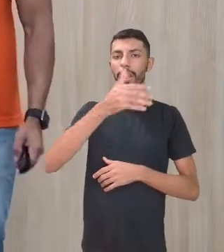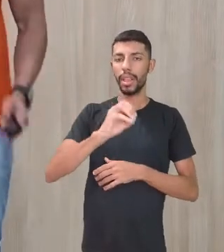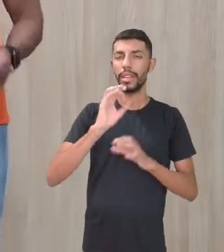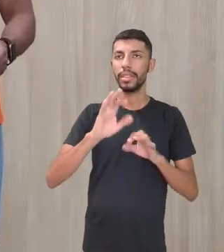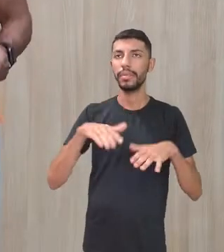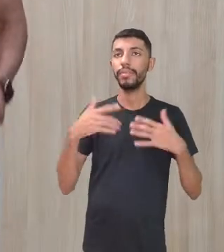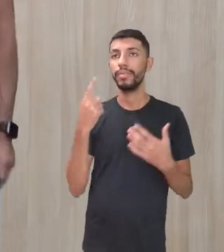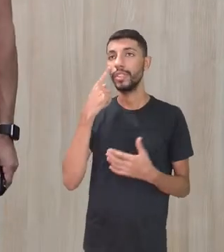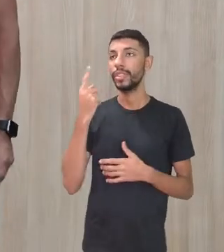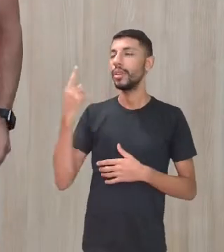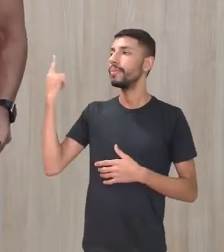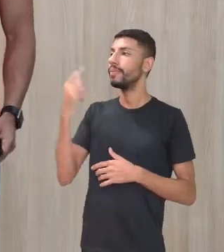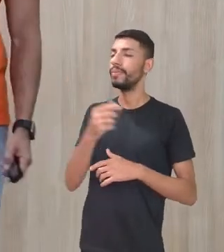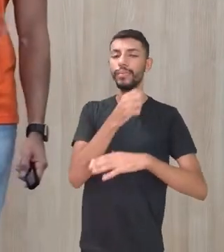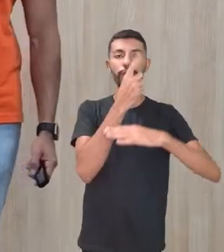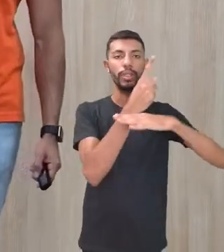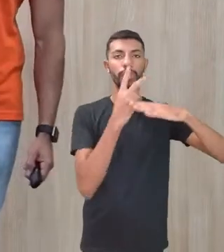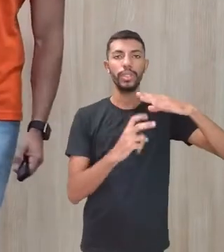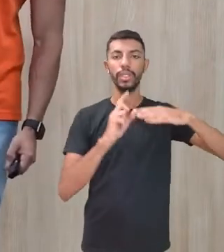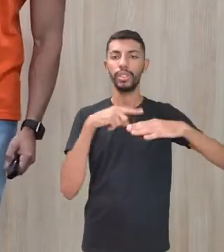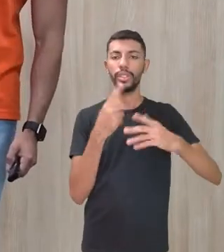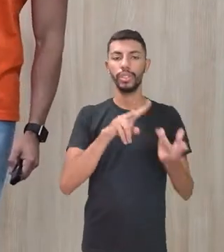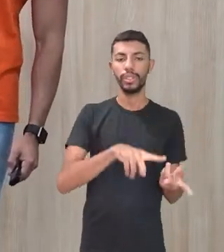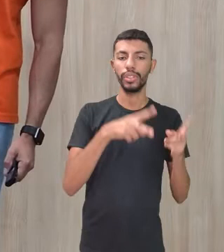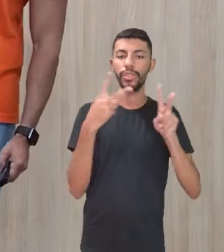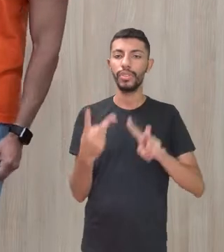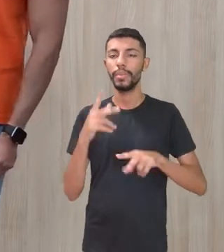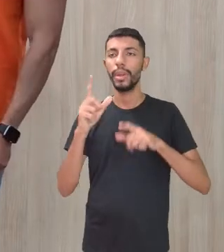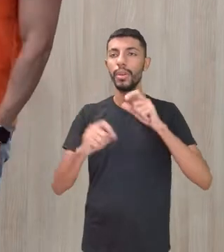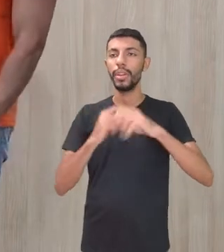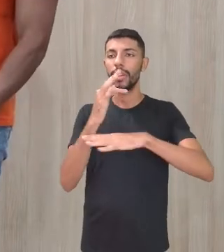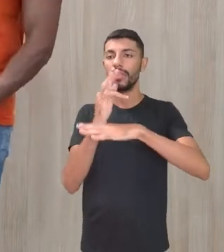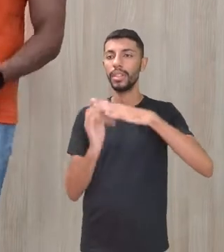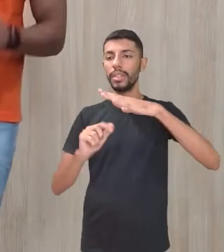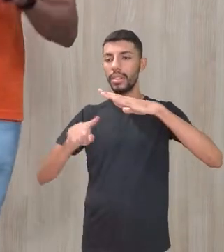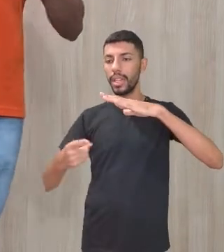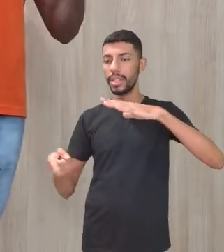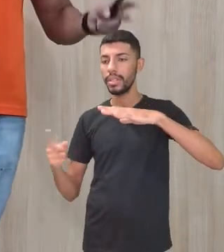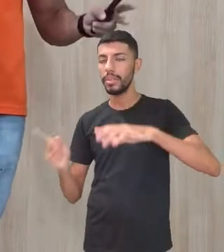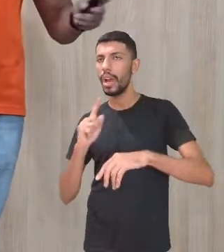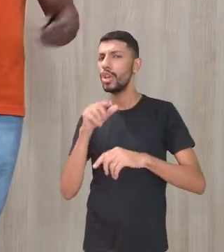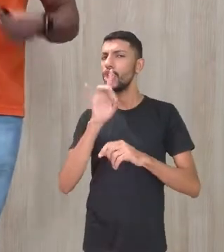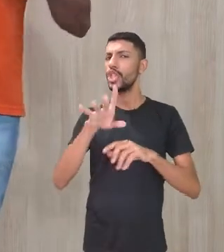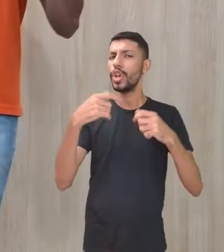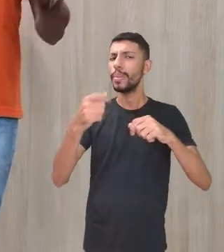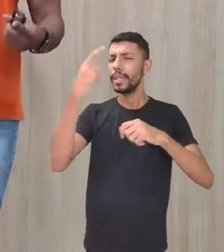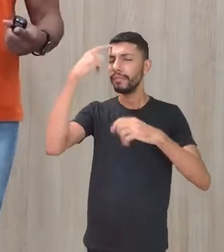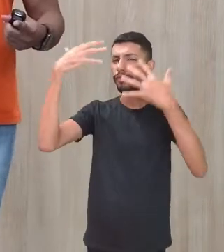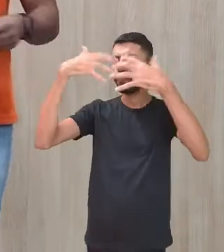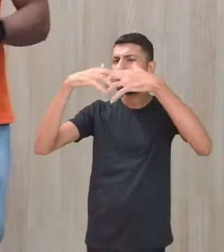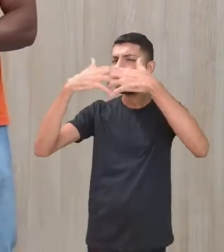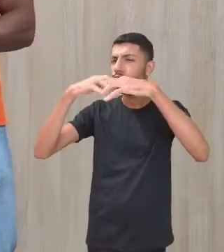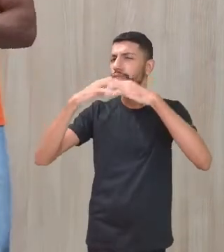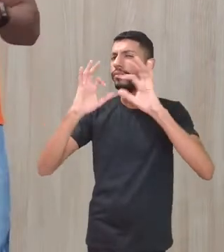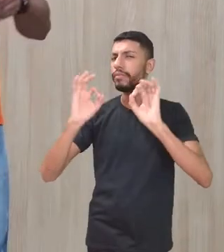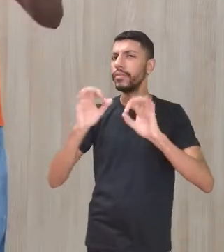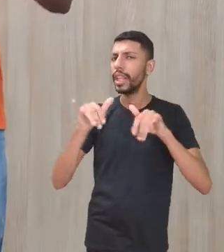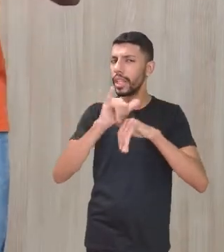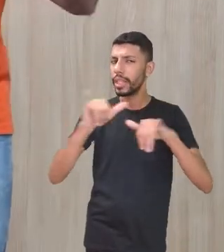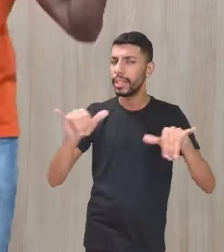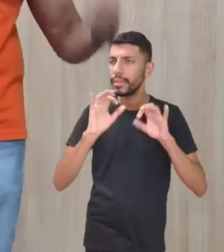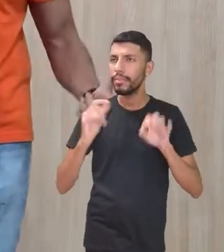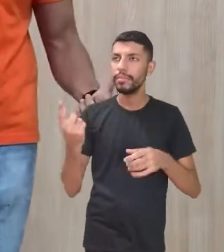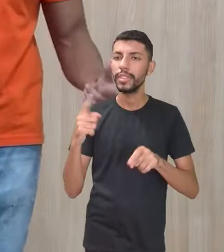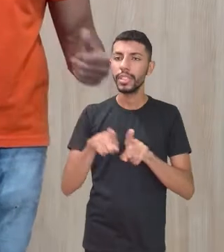fração 1/5 em uma fração decimal, certo? É só você pensar, é bem tranquilo. E volta também para a ideia